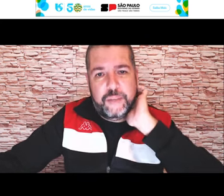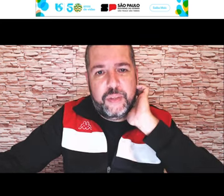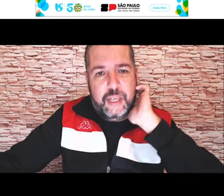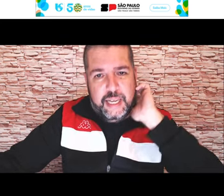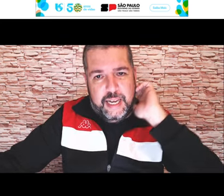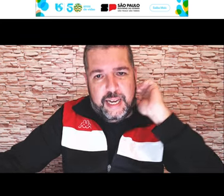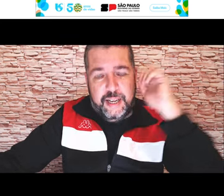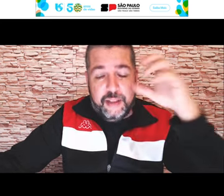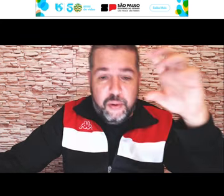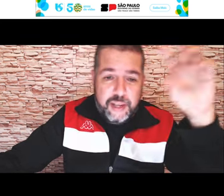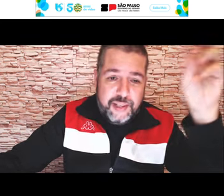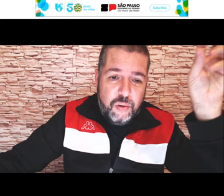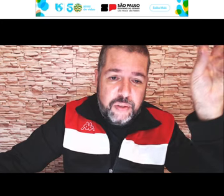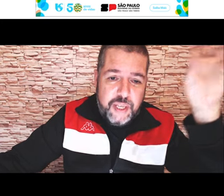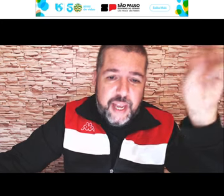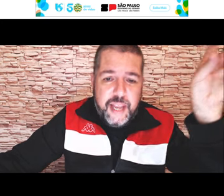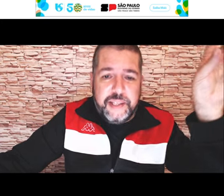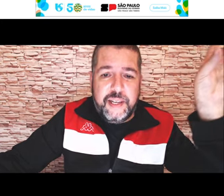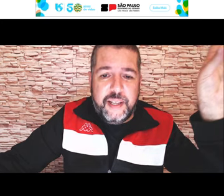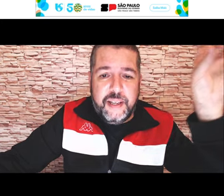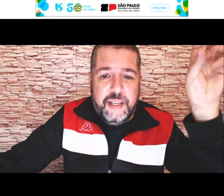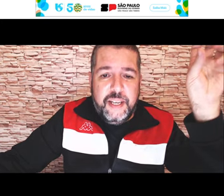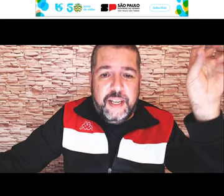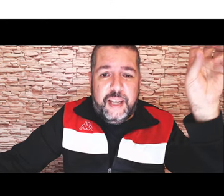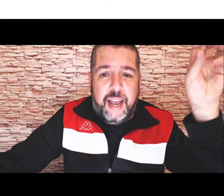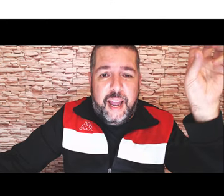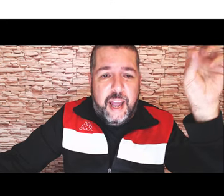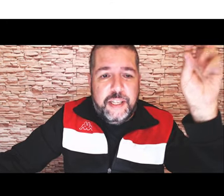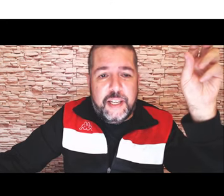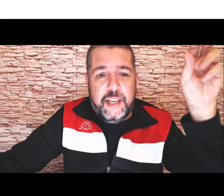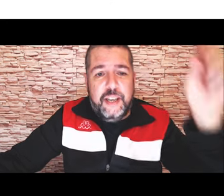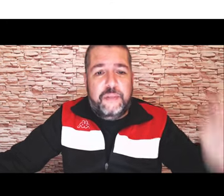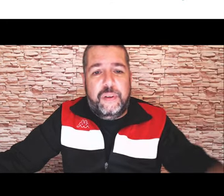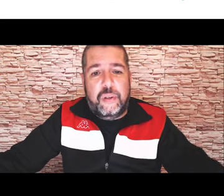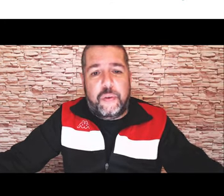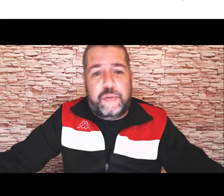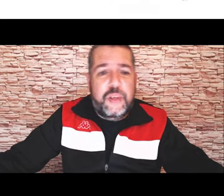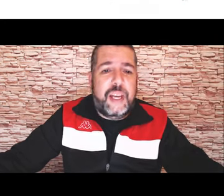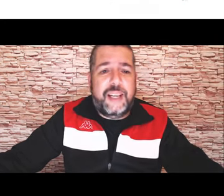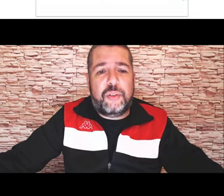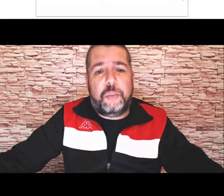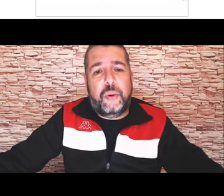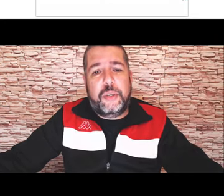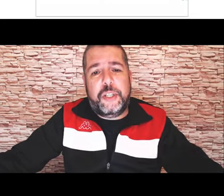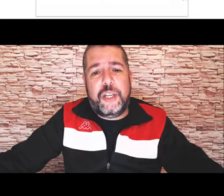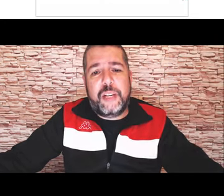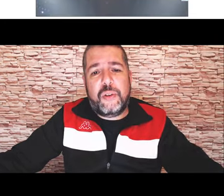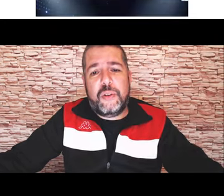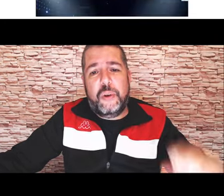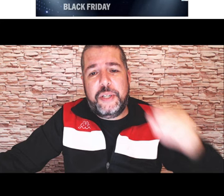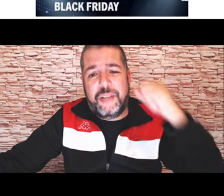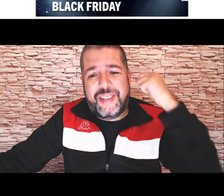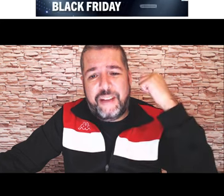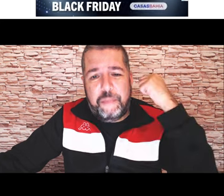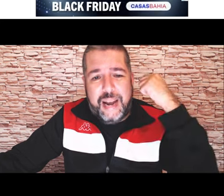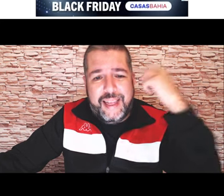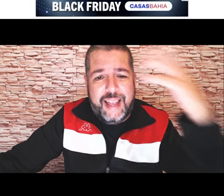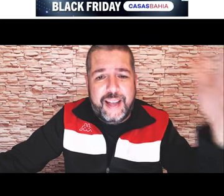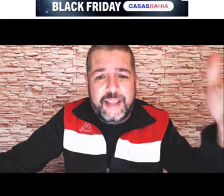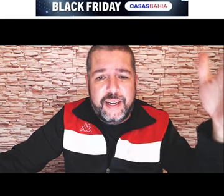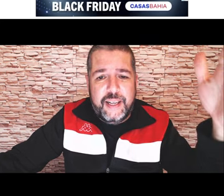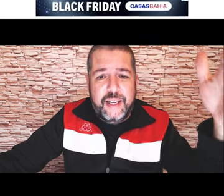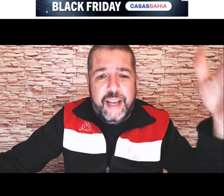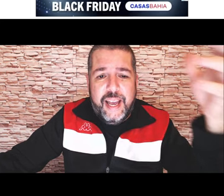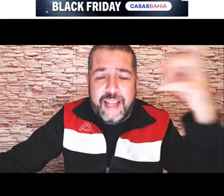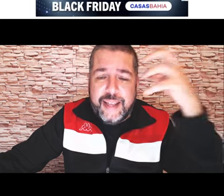baixo, né? Ah, então, essa consciência, né, de que filosofia, antropologia, sociologia não serve para